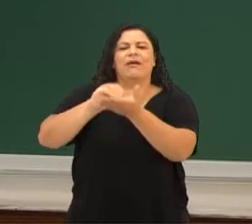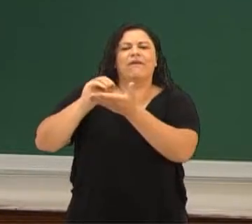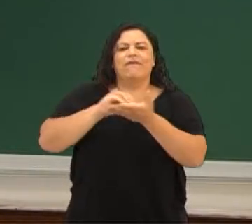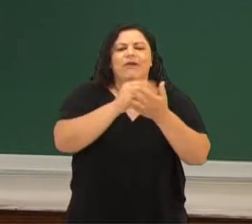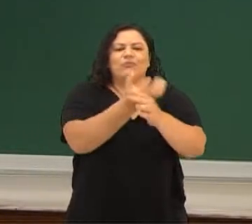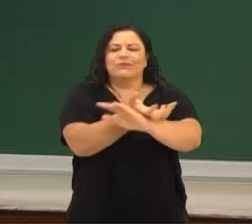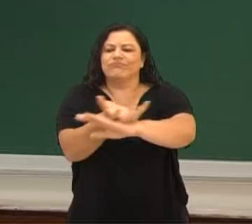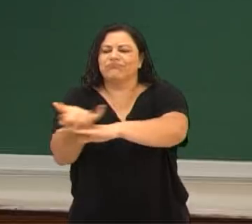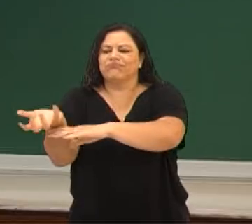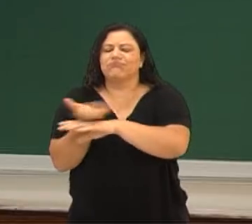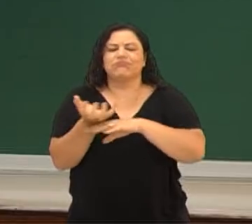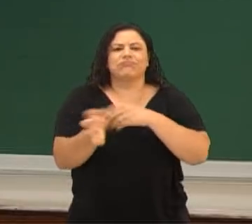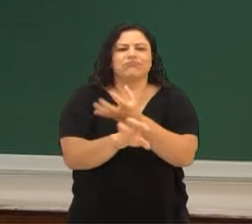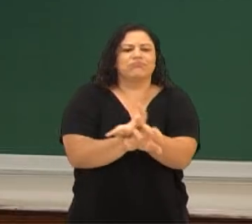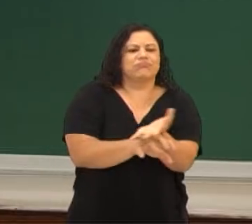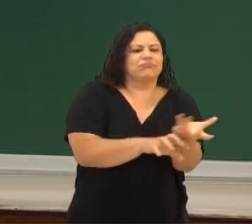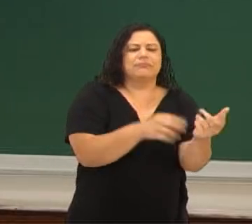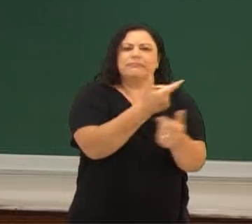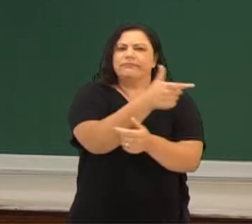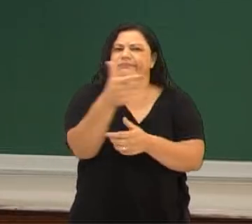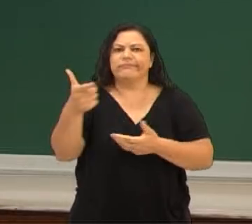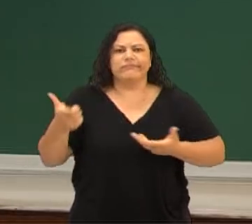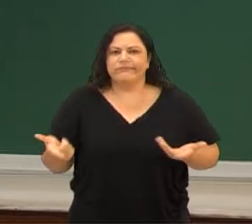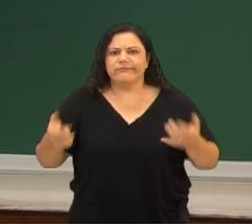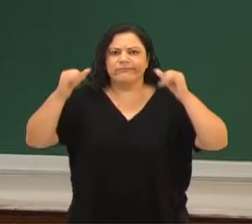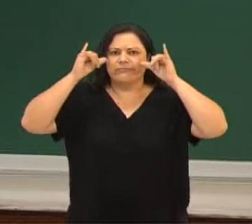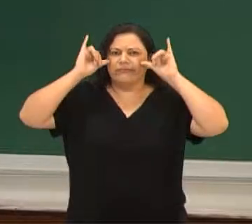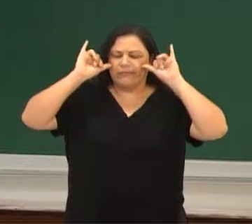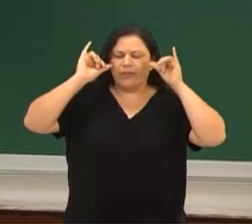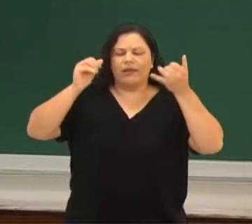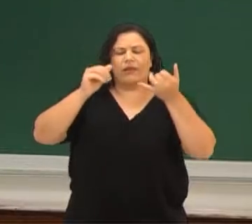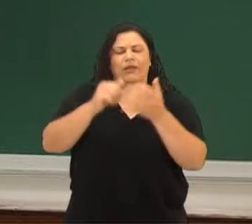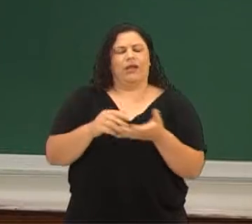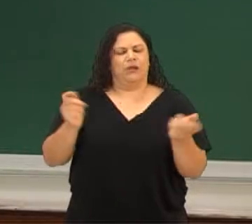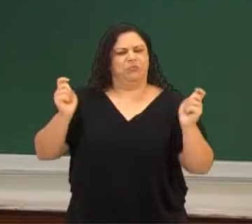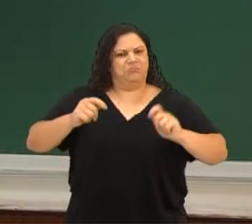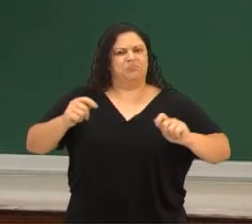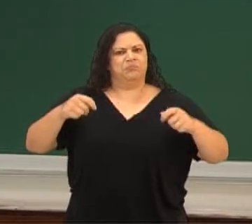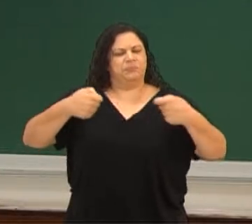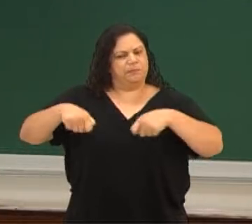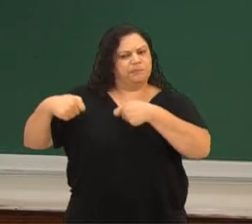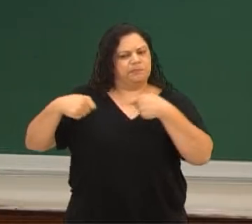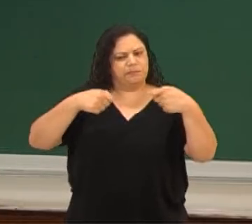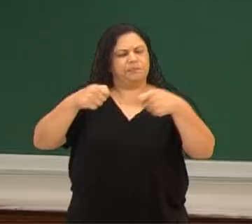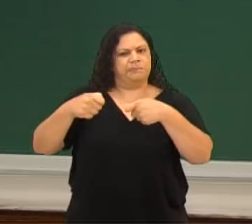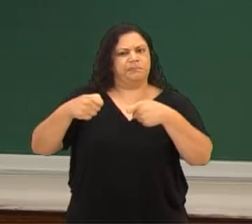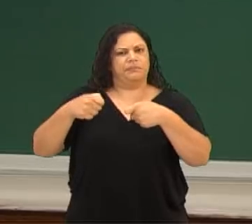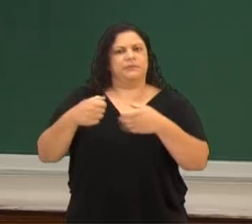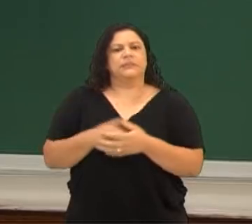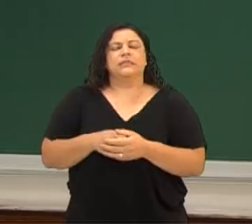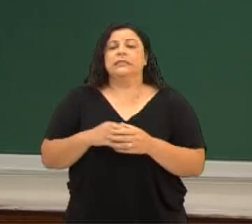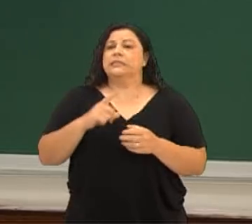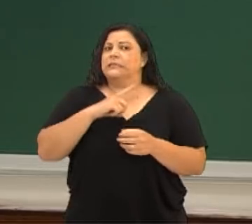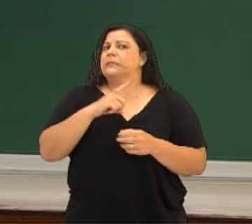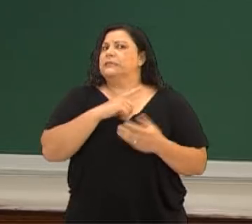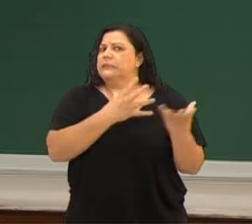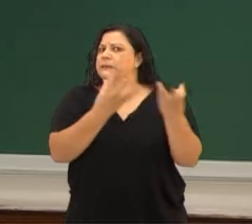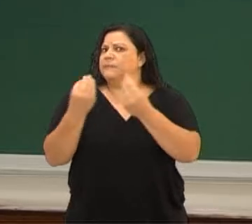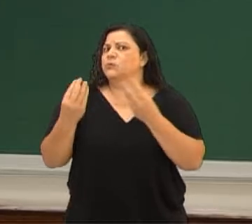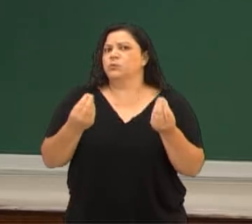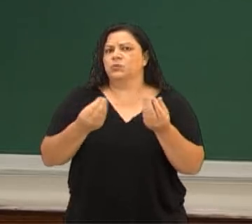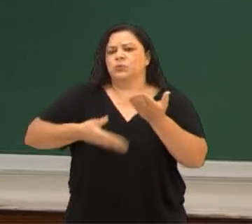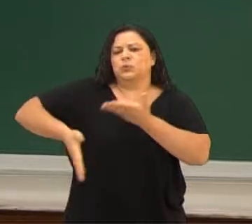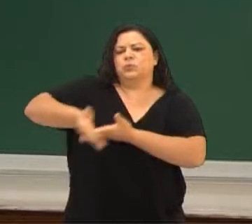Se uma pecuária bovina lá teria que ser praticada intensivamente. Isso